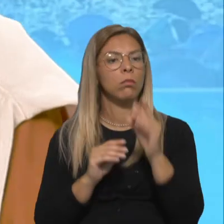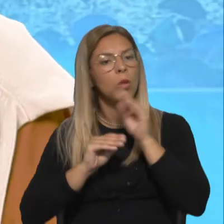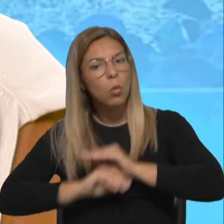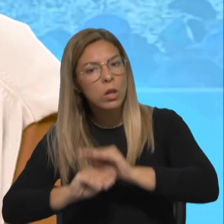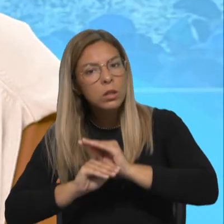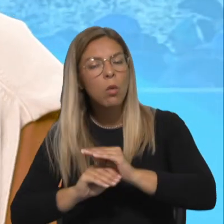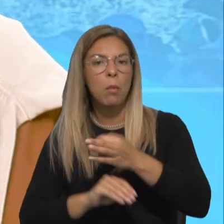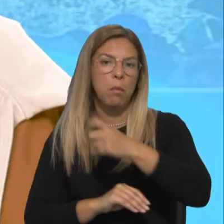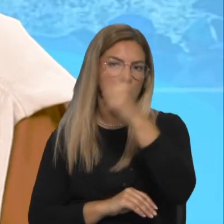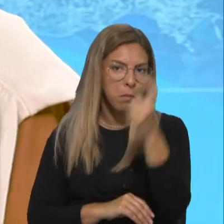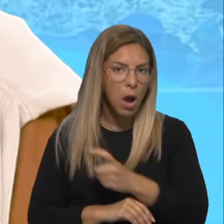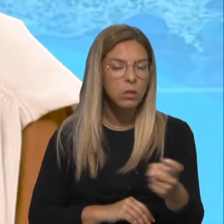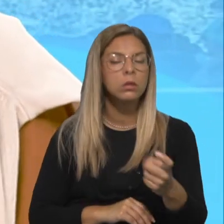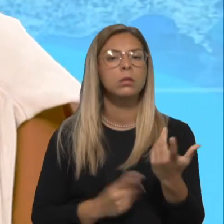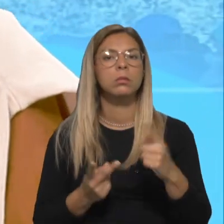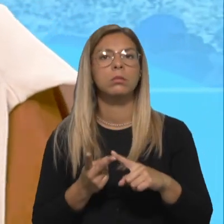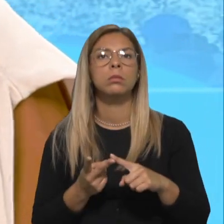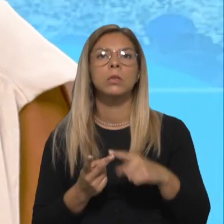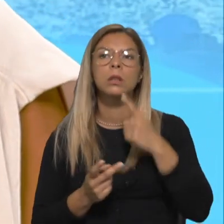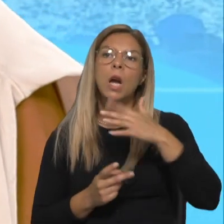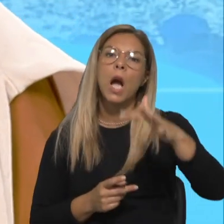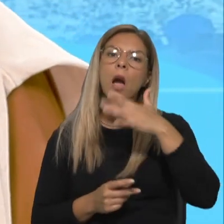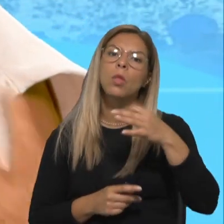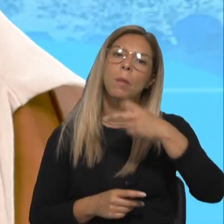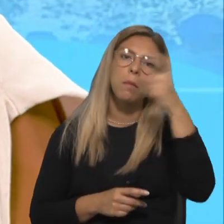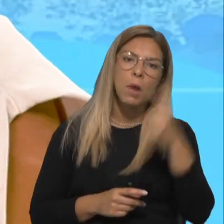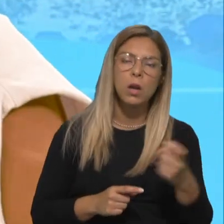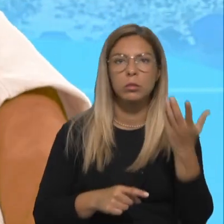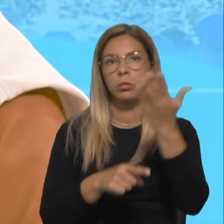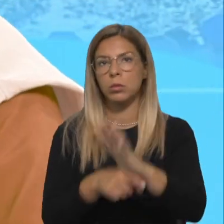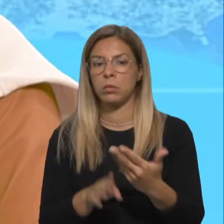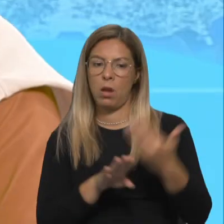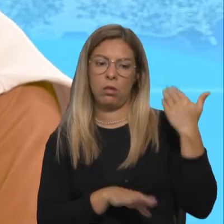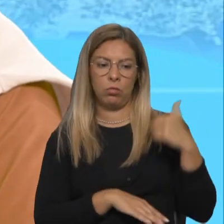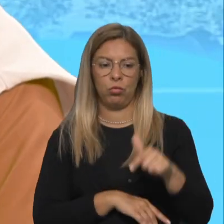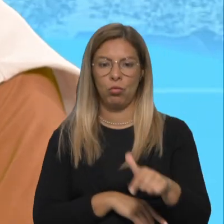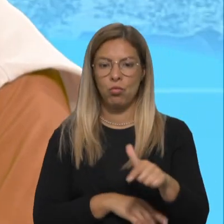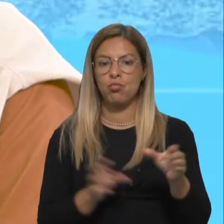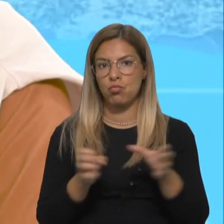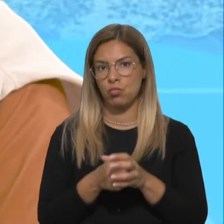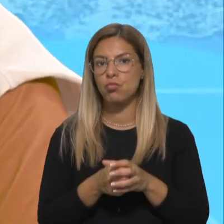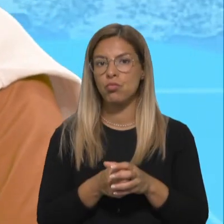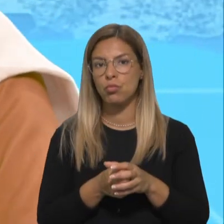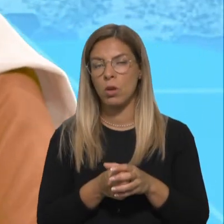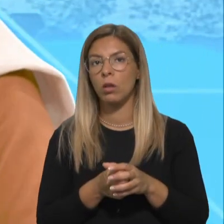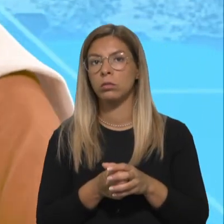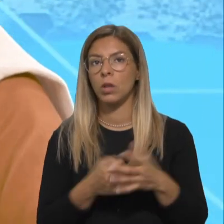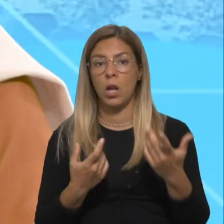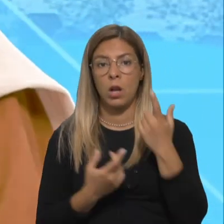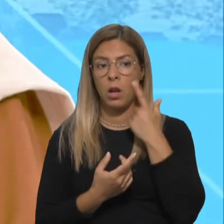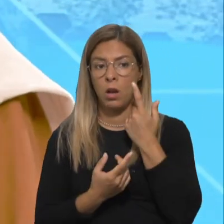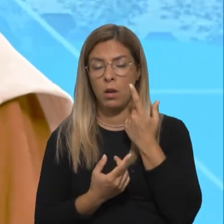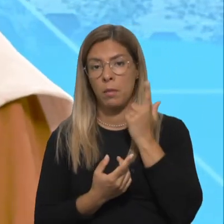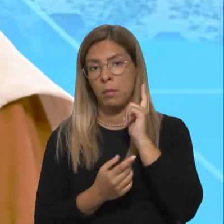para a paz interreligiosa, o Canto pela Paz. Temos aqui, por exemplo, em Lisboa, um grupo interreligioso, fazemos parte de plataformas